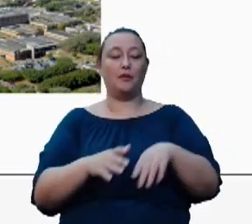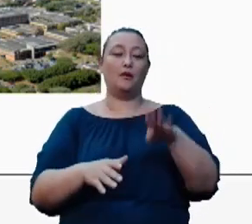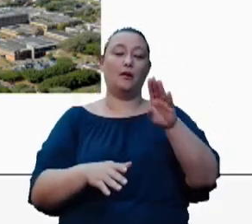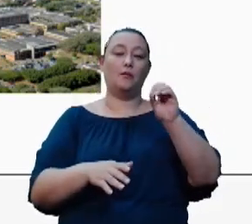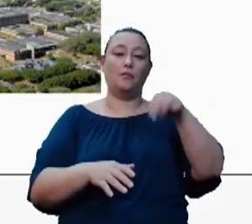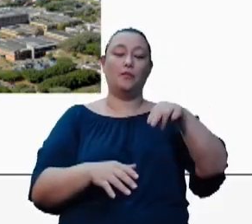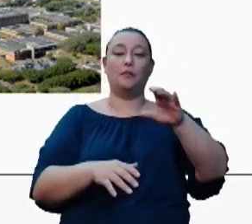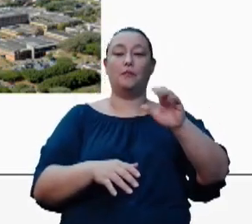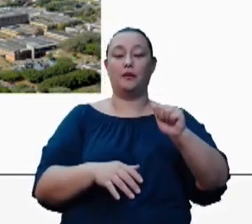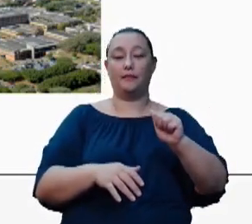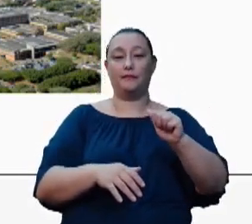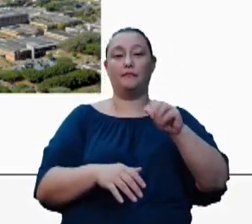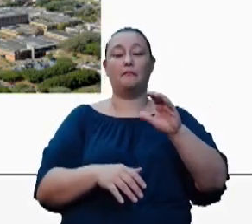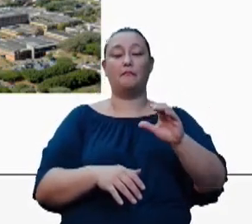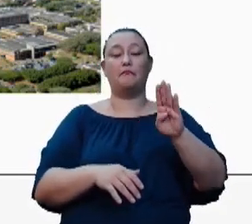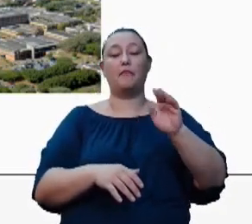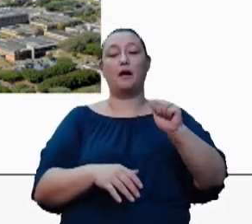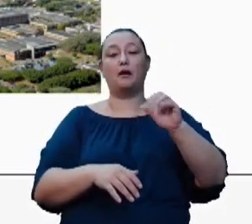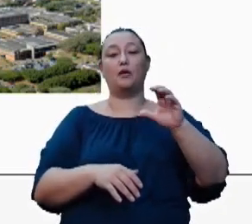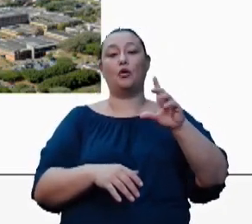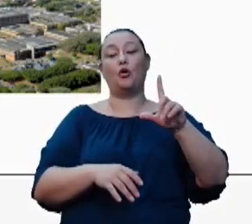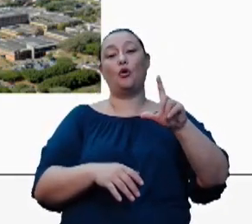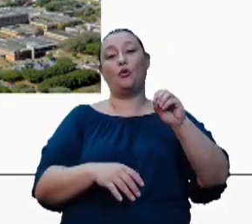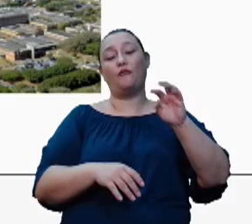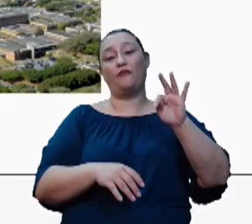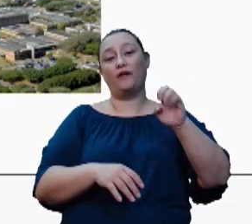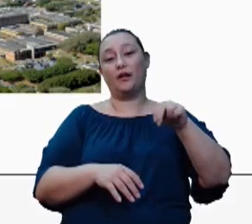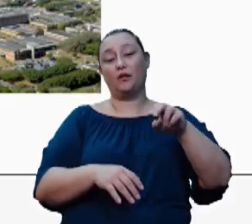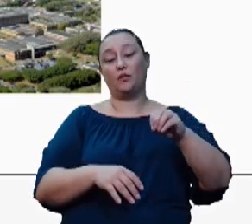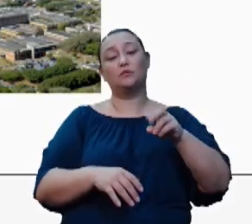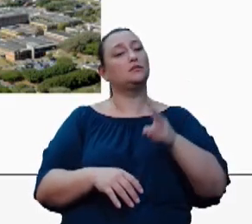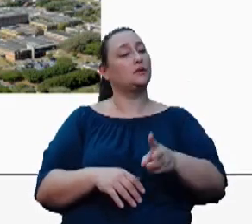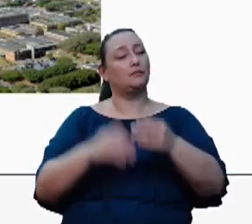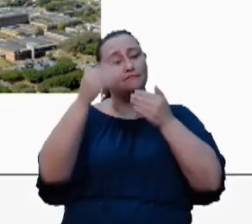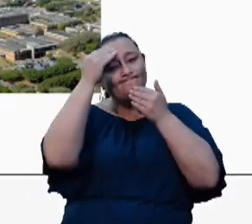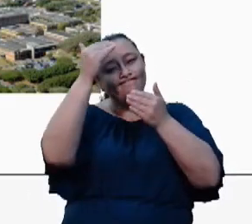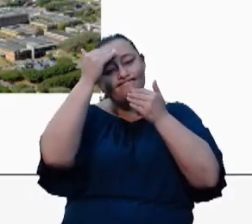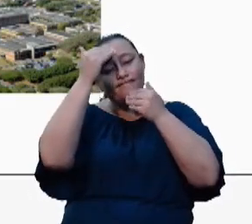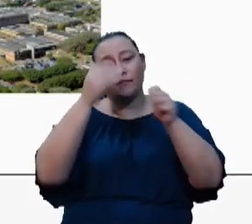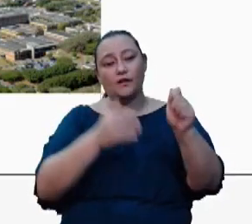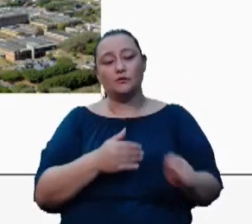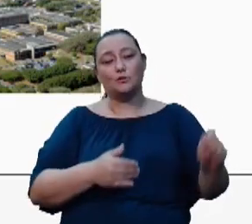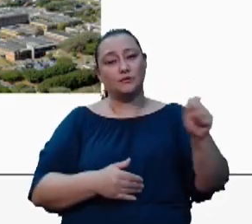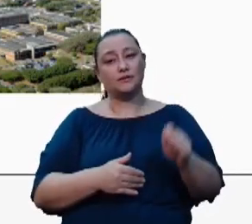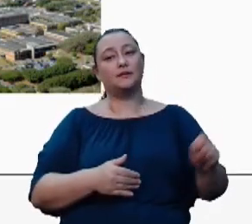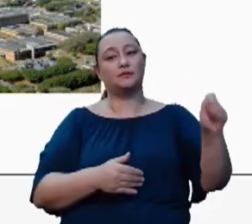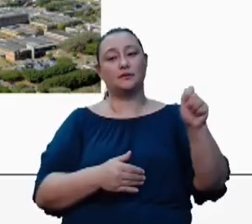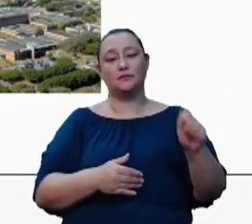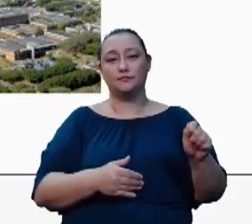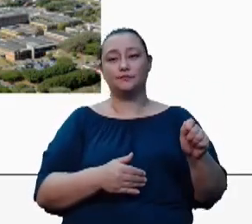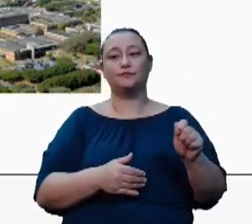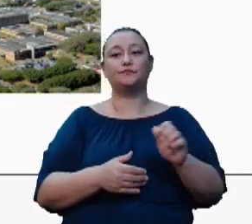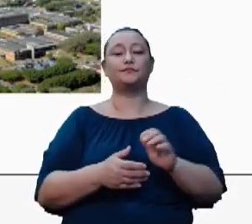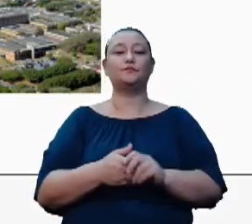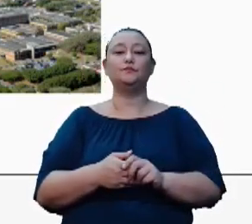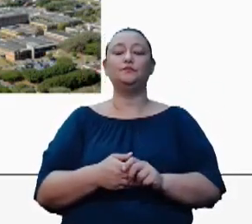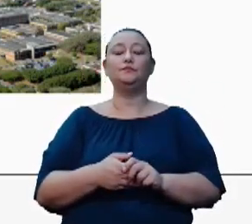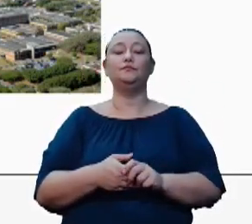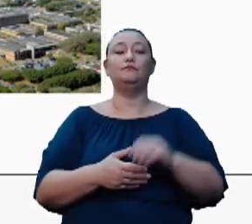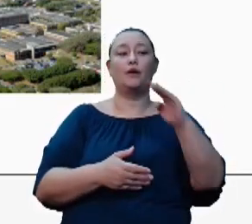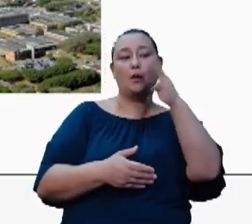de baclofeno, sempre agradecendo a Associação de Paraparesia Espástica Hereditária do